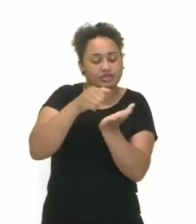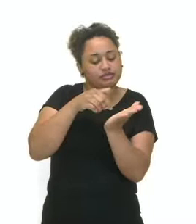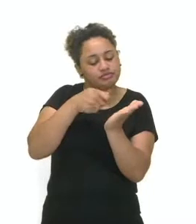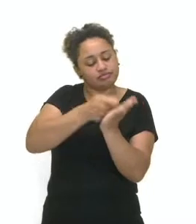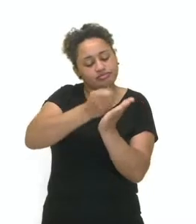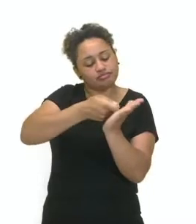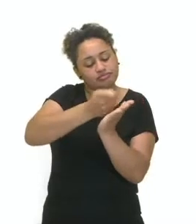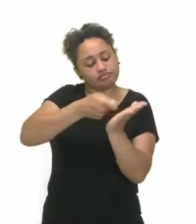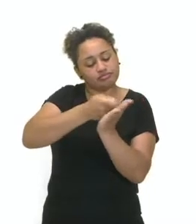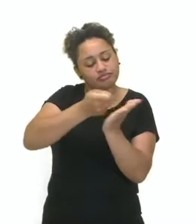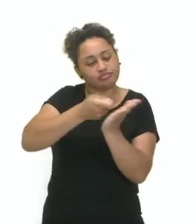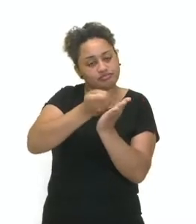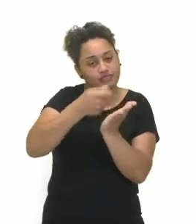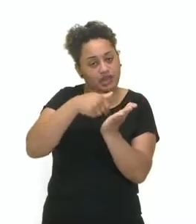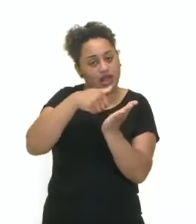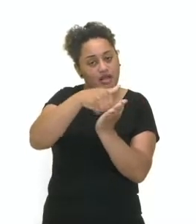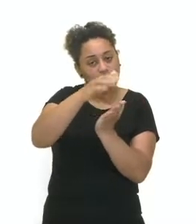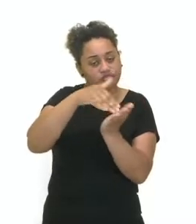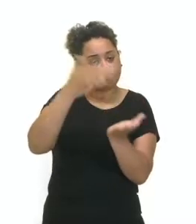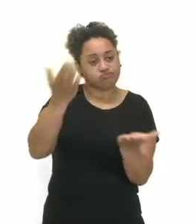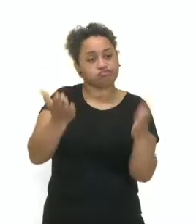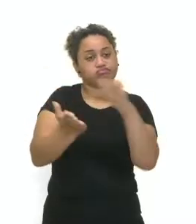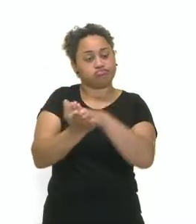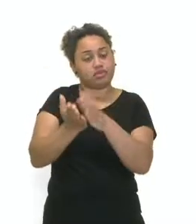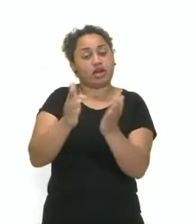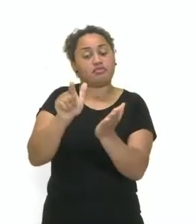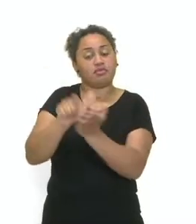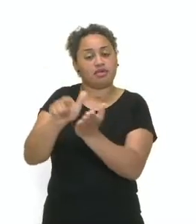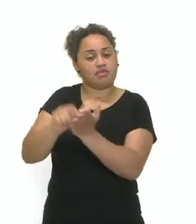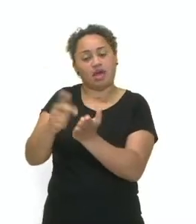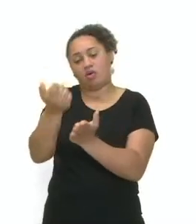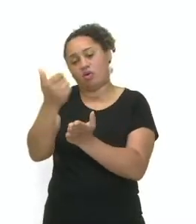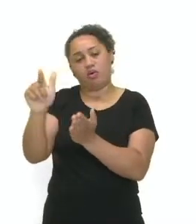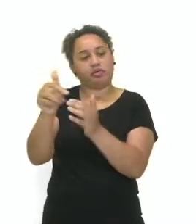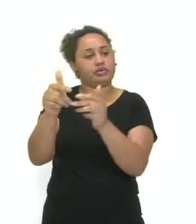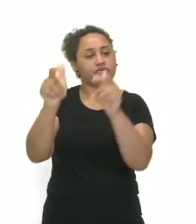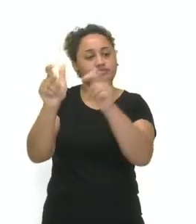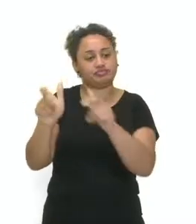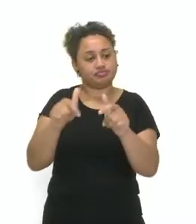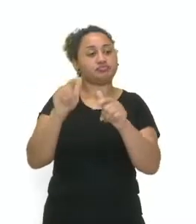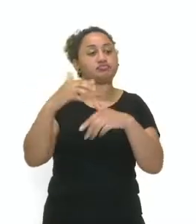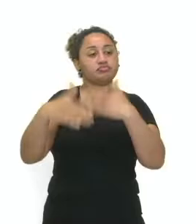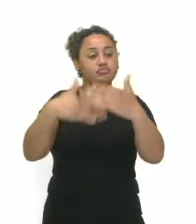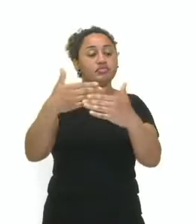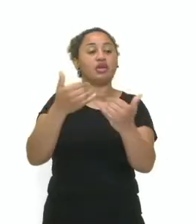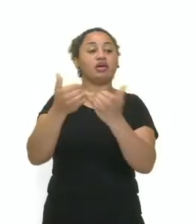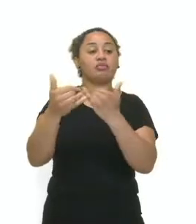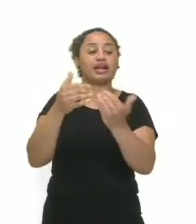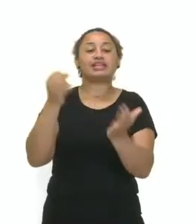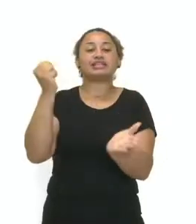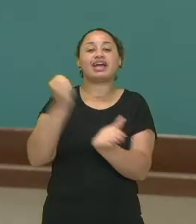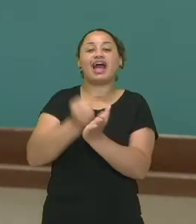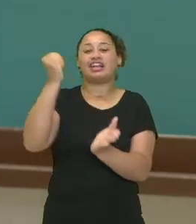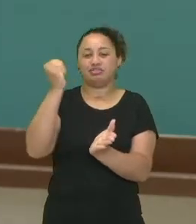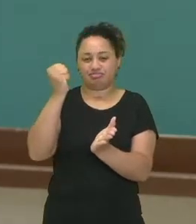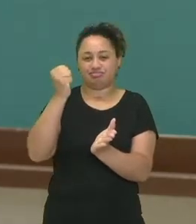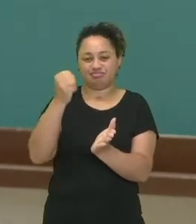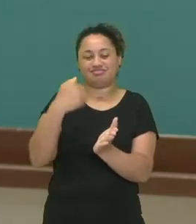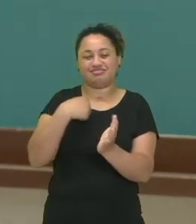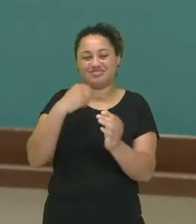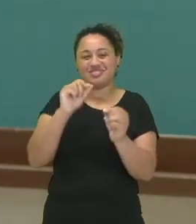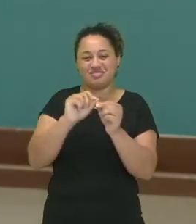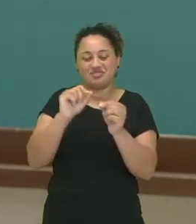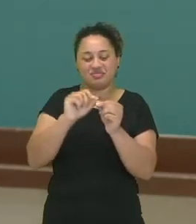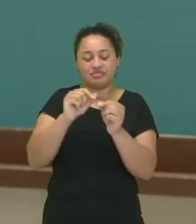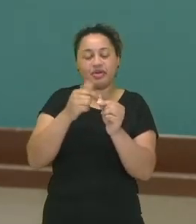reprodução da imagem gravada sobre o papel ou um outro suporte adequado. É um processo muito parecido com um carimbo, né? Então, você pega